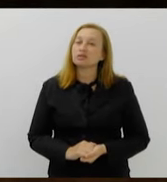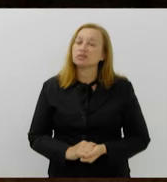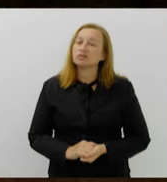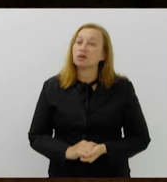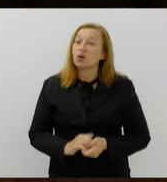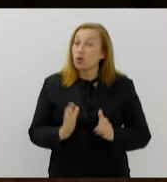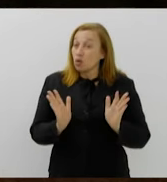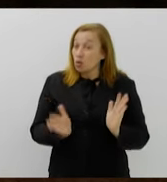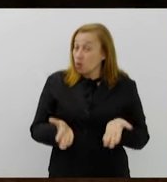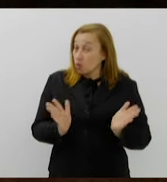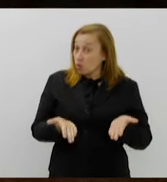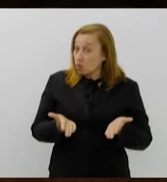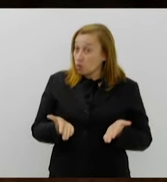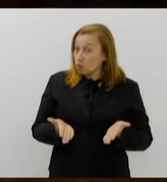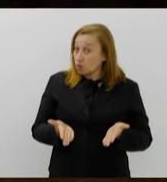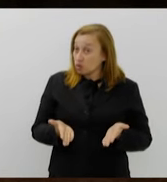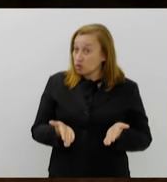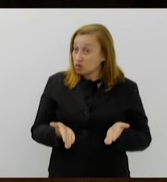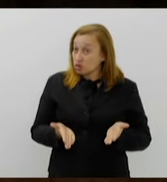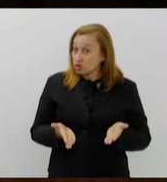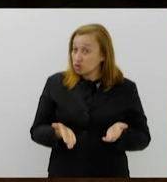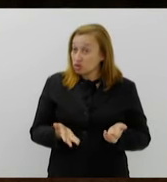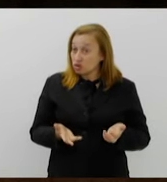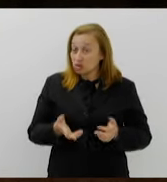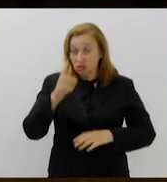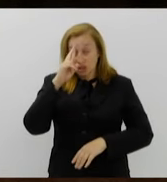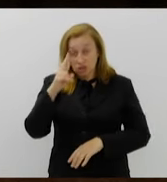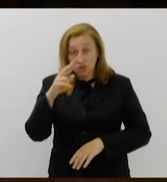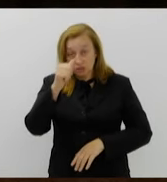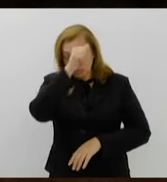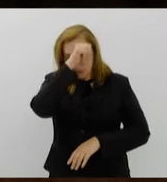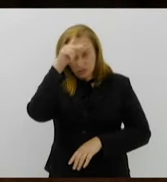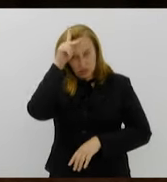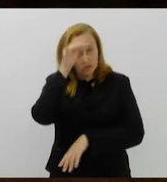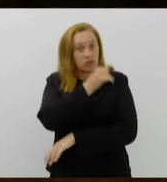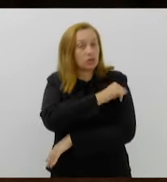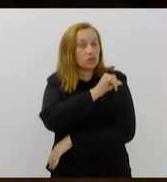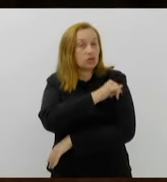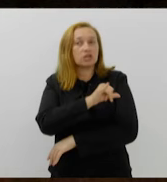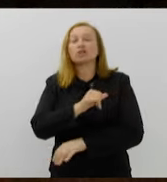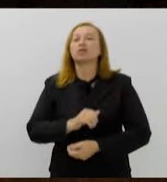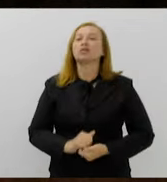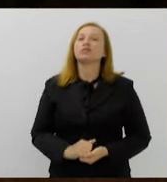hoje comanda a prefitura do Rio de Janeiro e que teve a desfaçatez